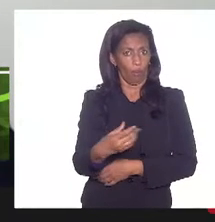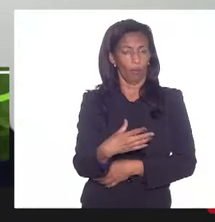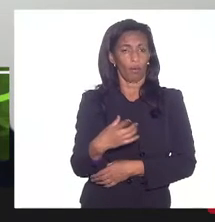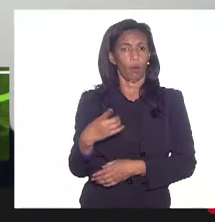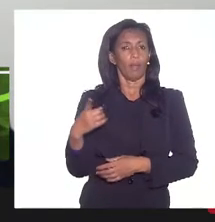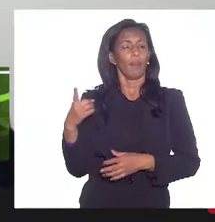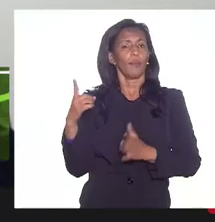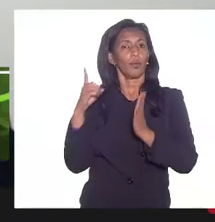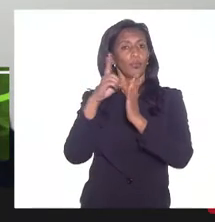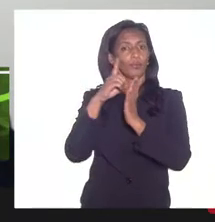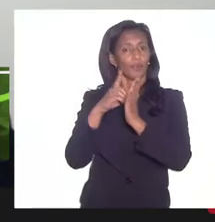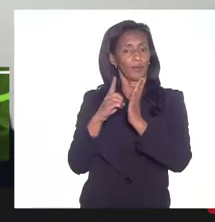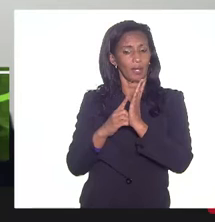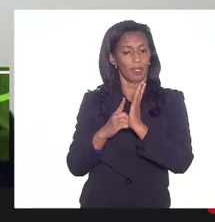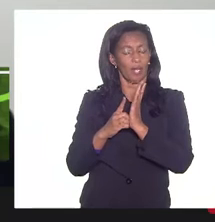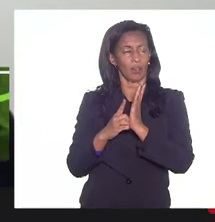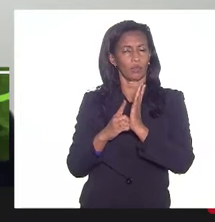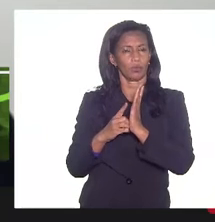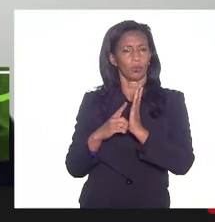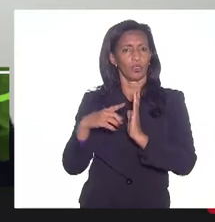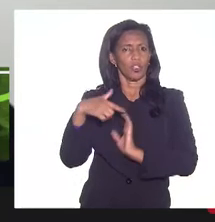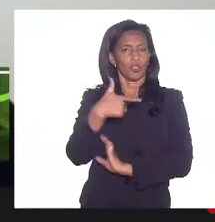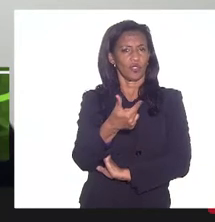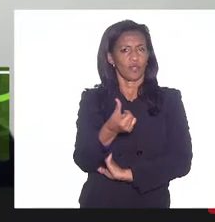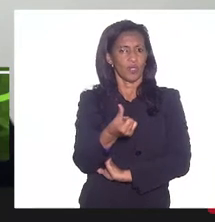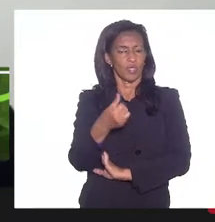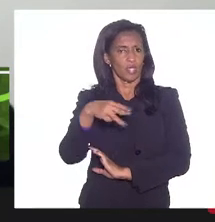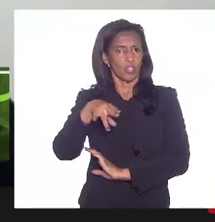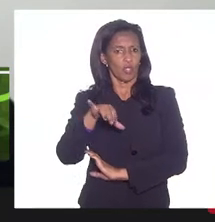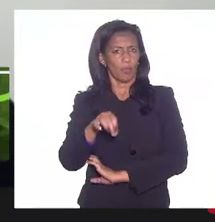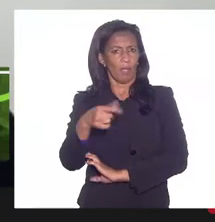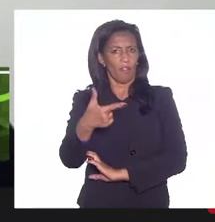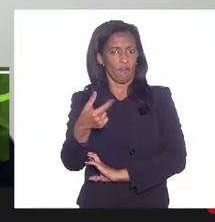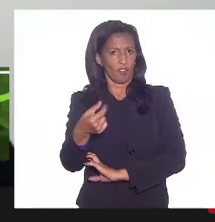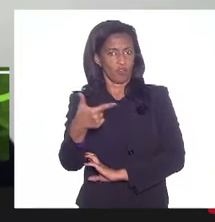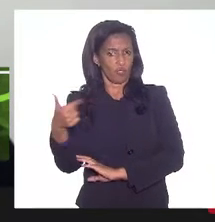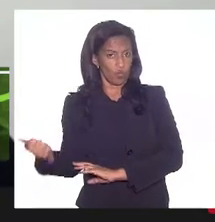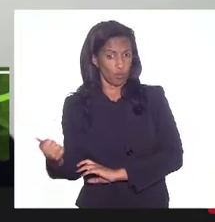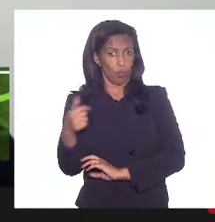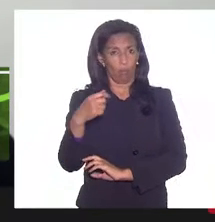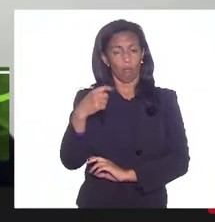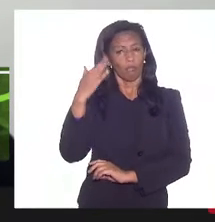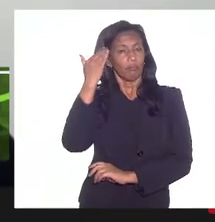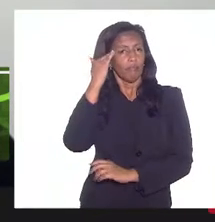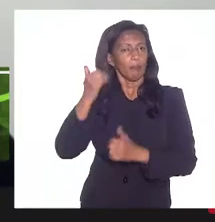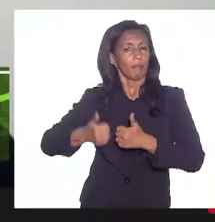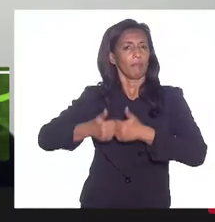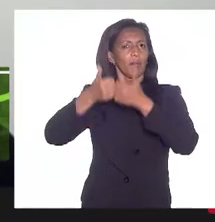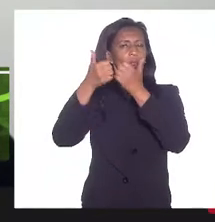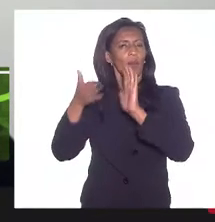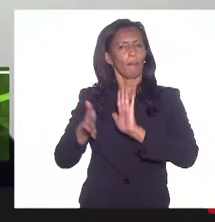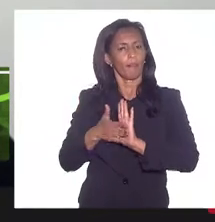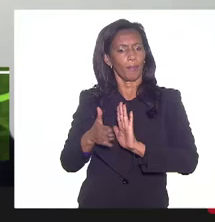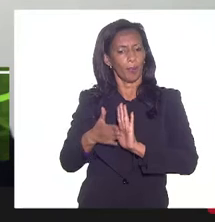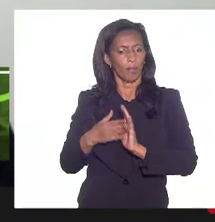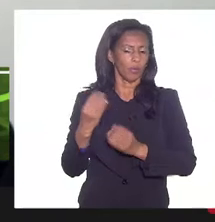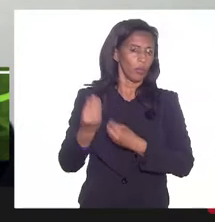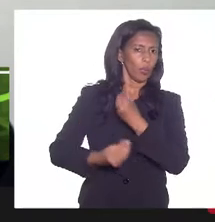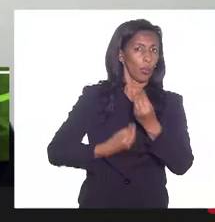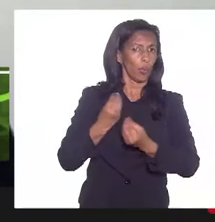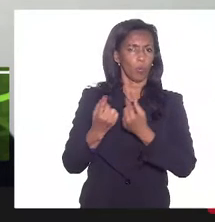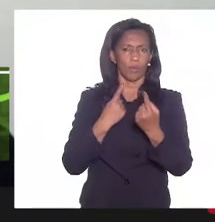Decreto 47.620, de 26 de maio de 2021, importante entender melhor a proposta da Escola de Cultura e como ela